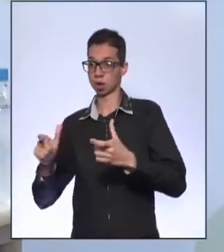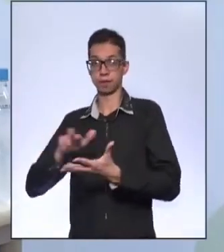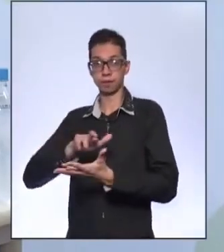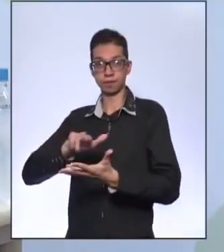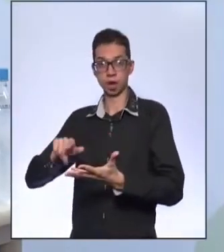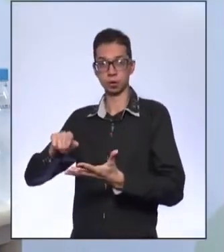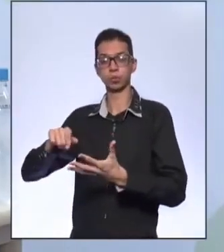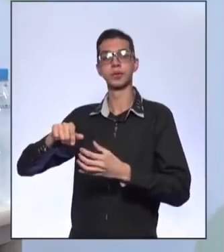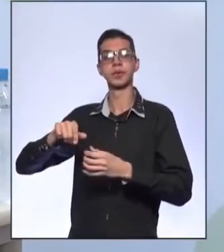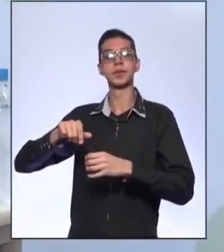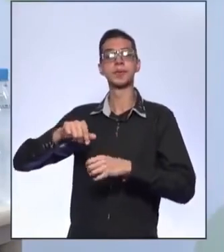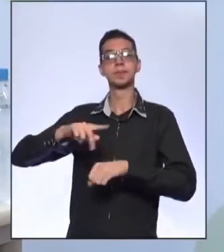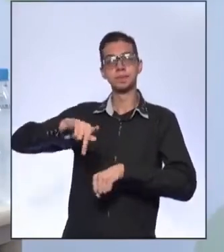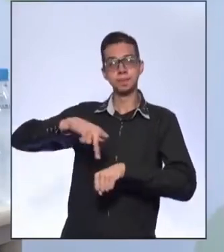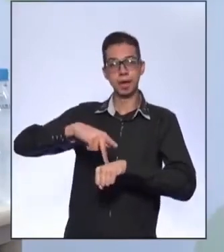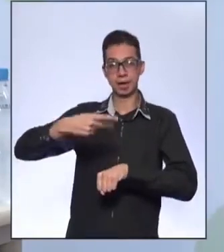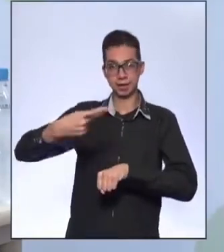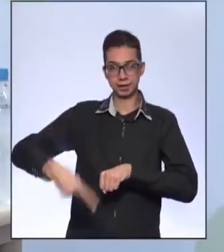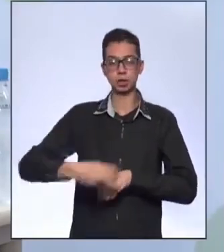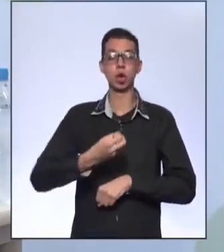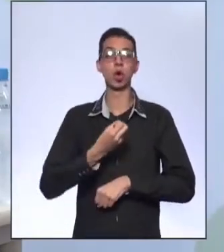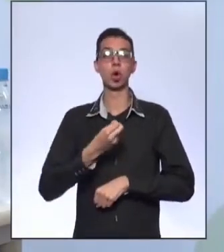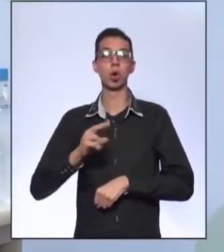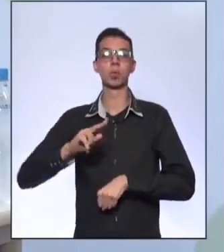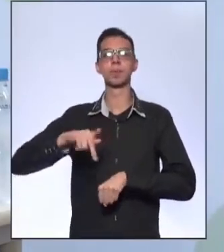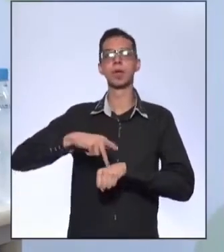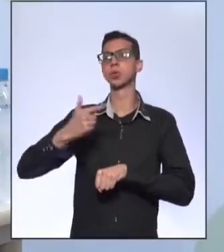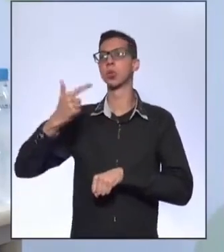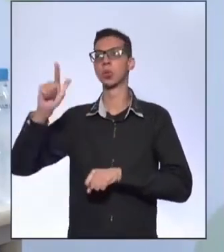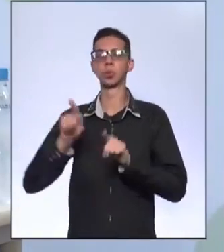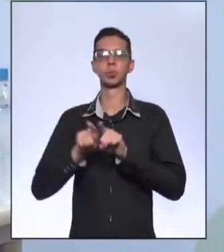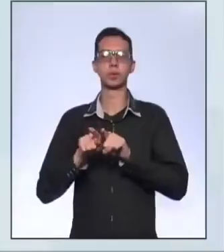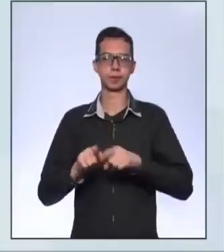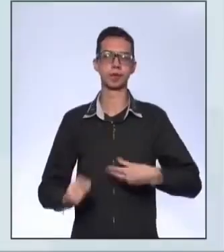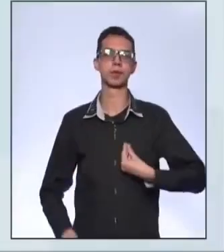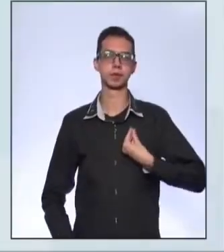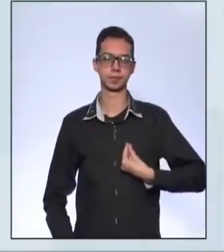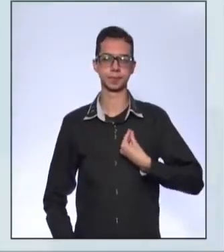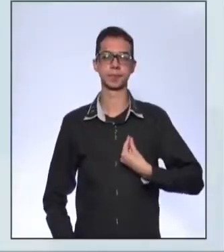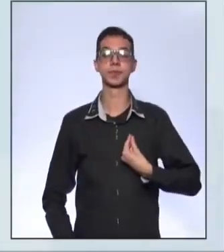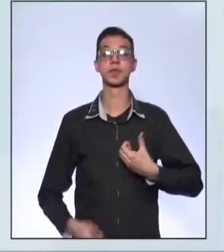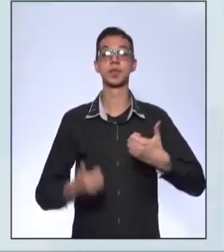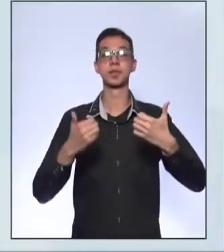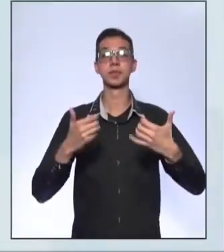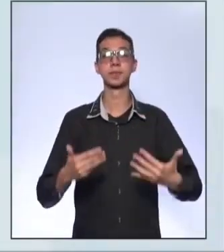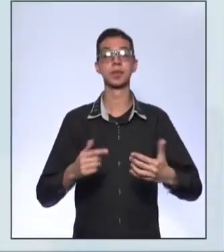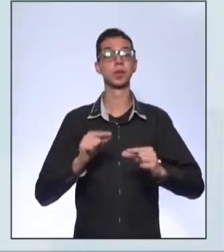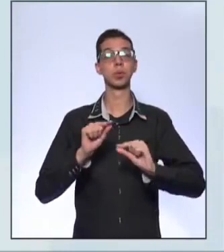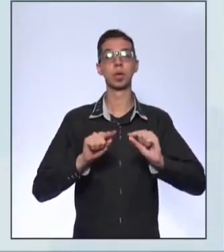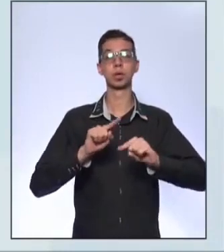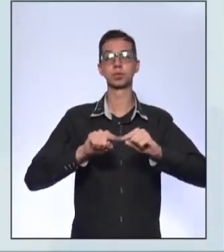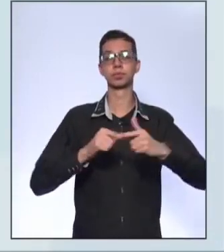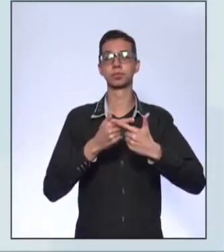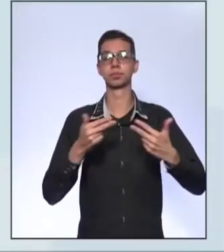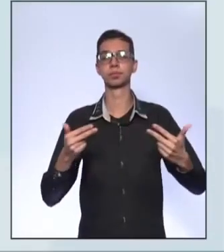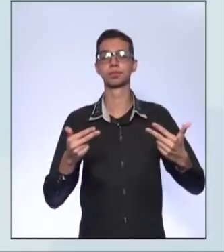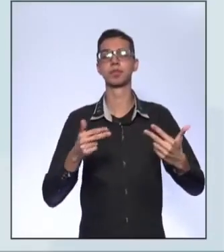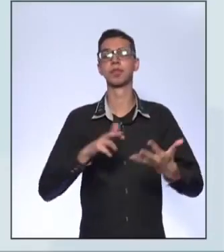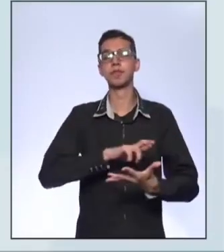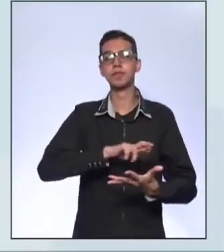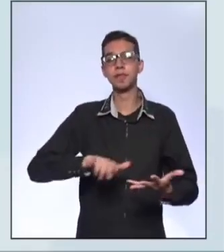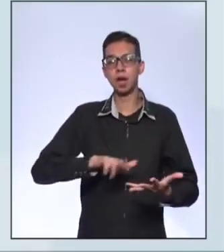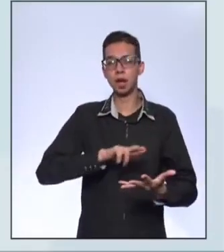questão da hierarquia urbana e por último a presença de diferentes equipamentos e serviços é como eu falei para vocês